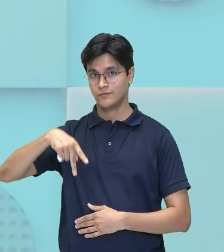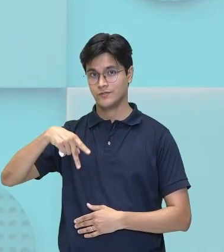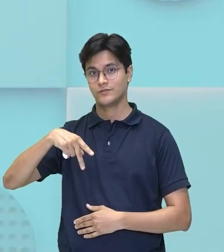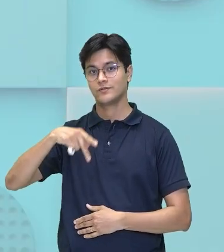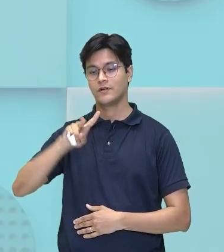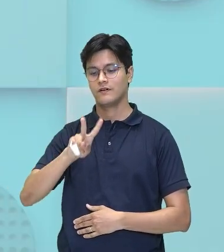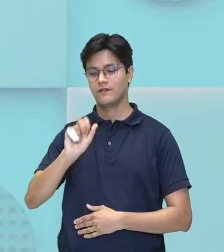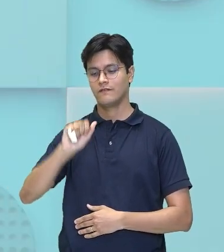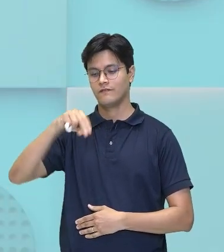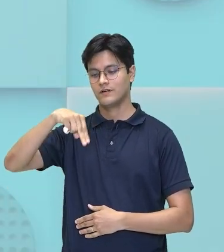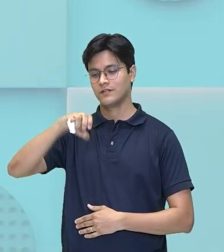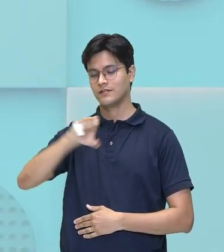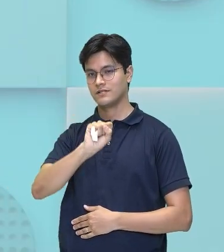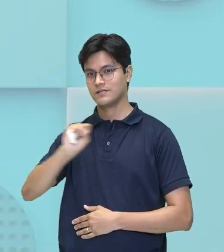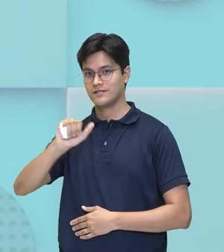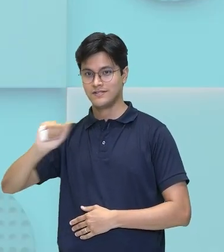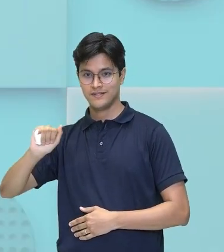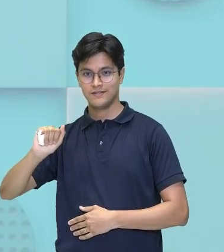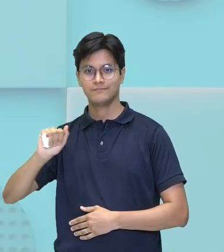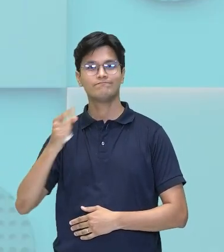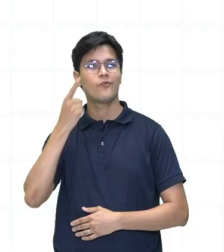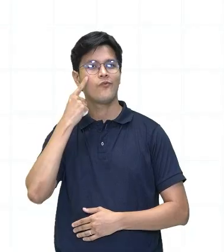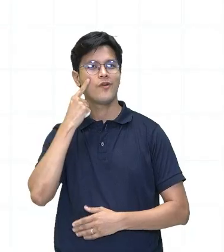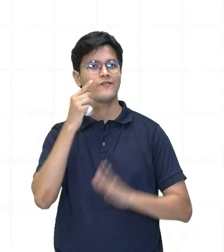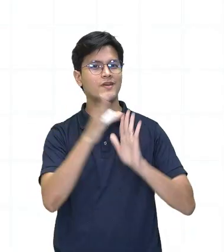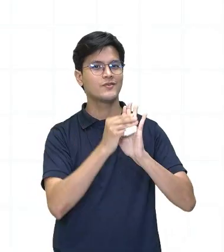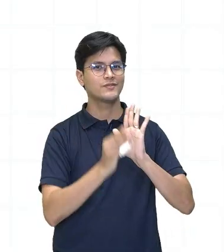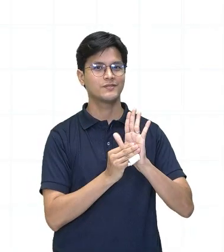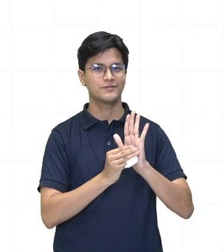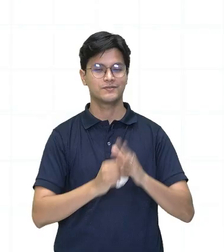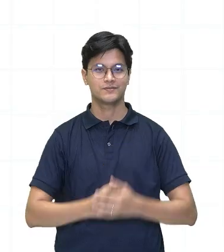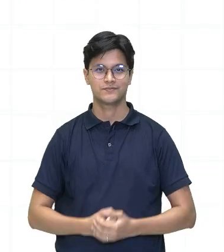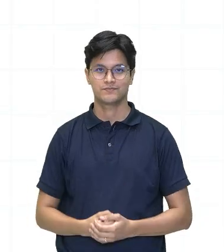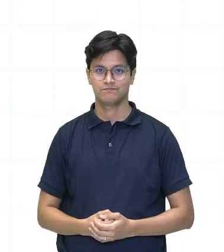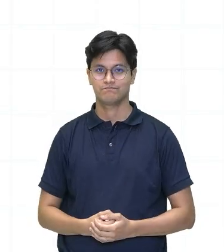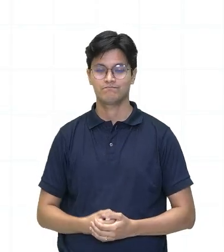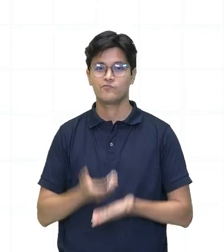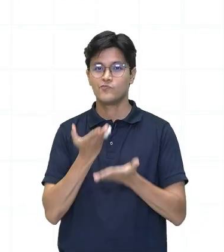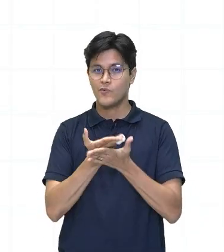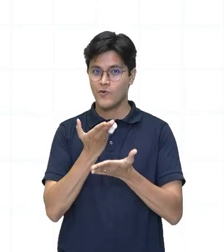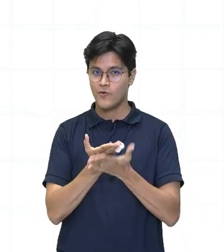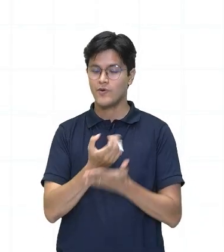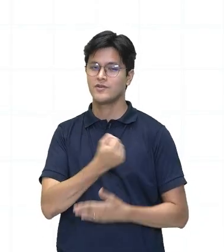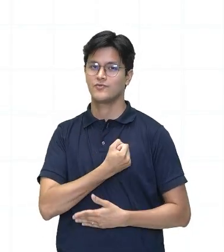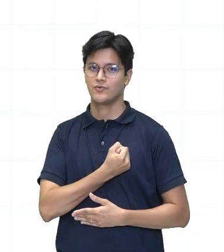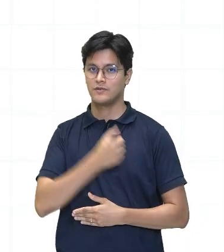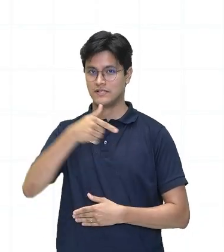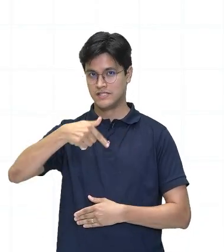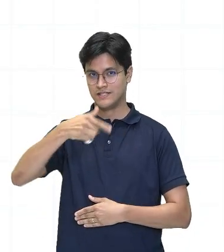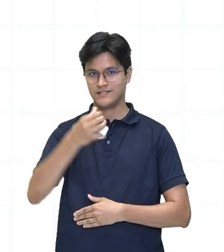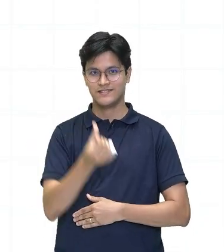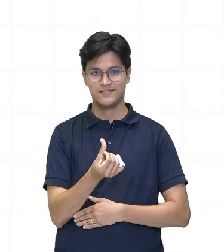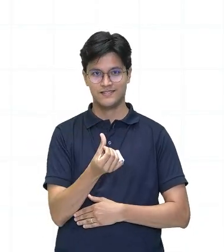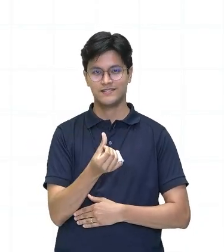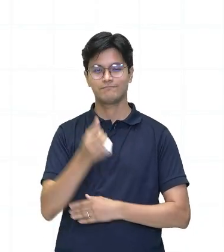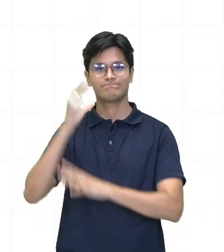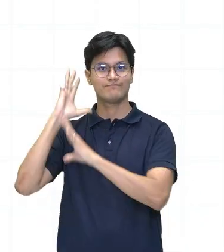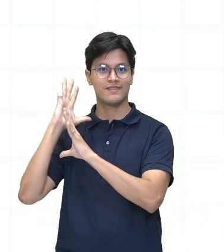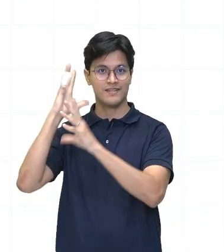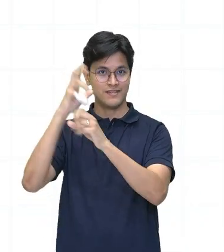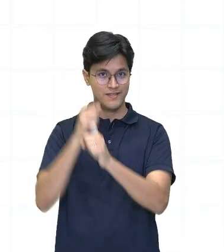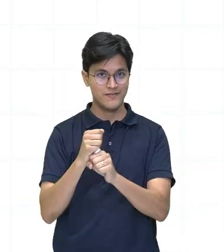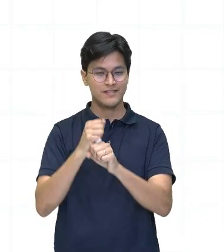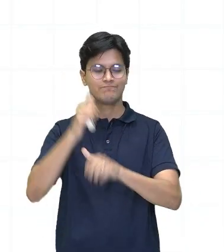Vanessa Mafra. Vamos verificar o nosso conteúdo? Aula de número 76, revisão